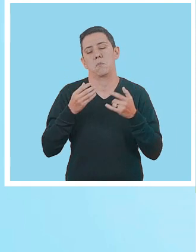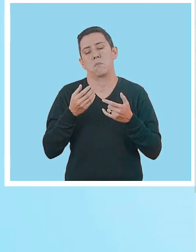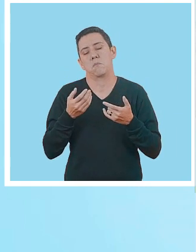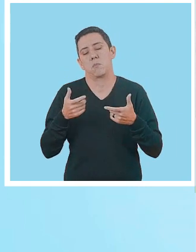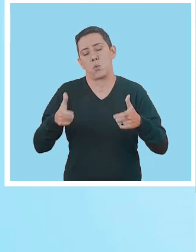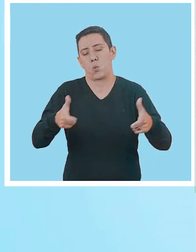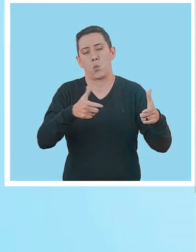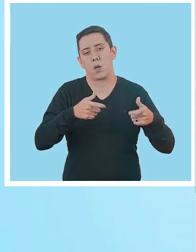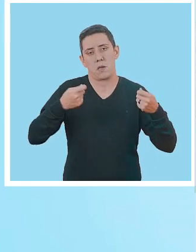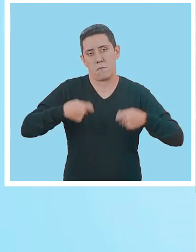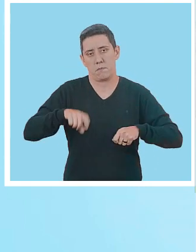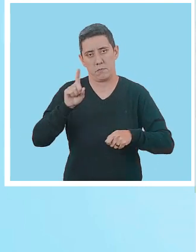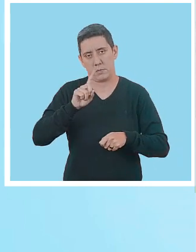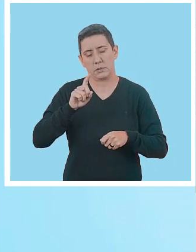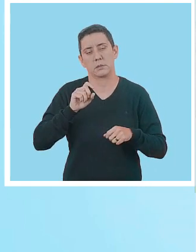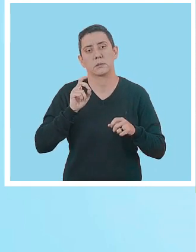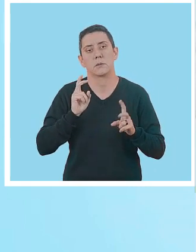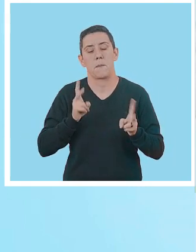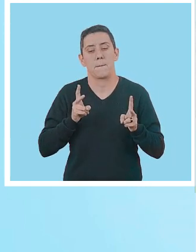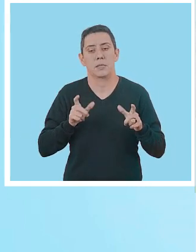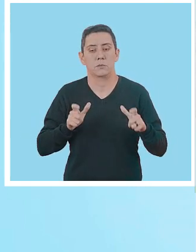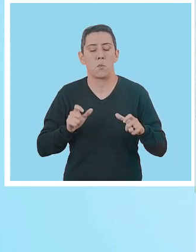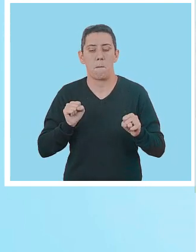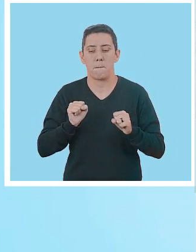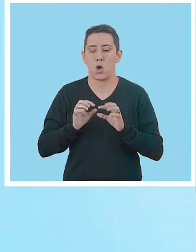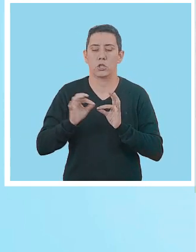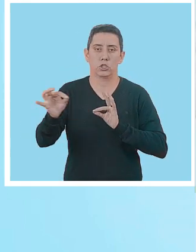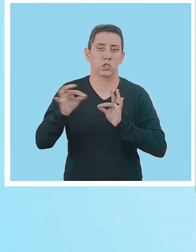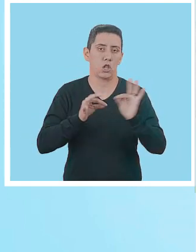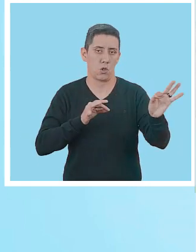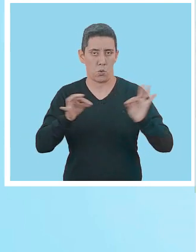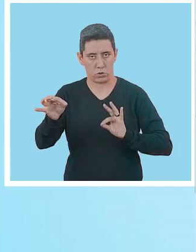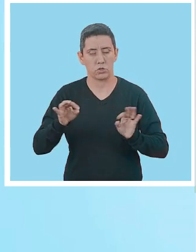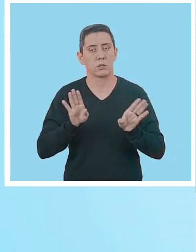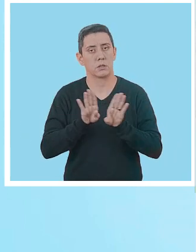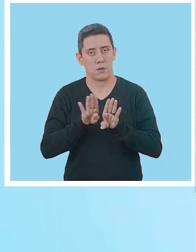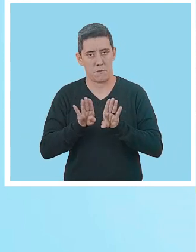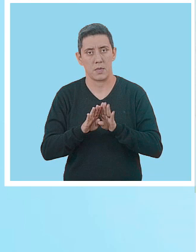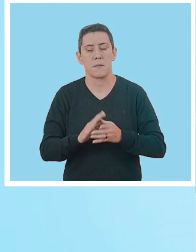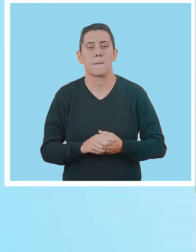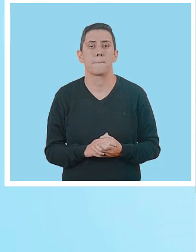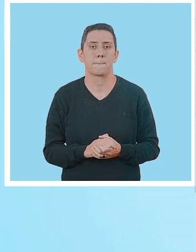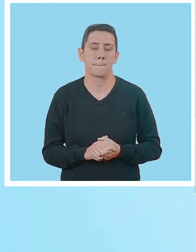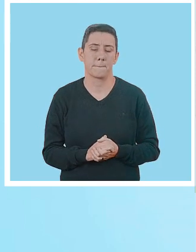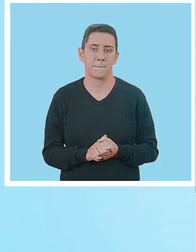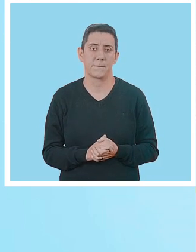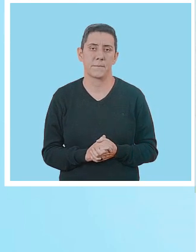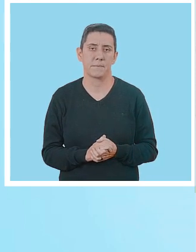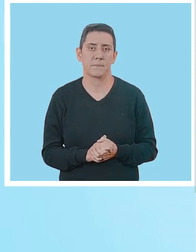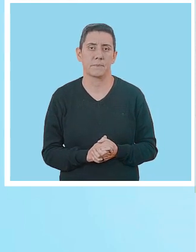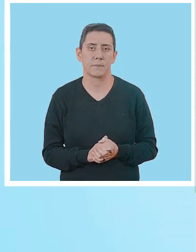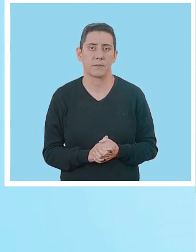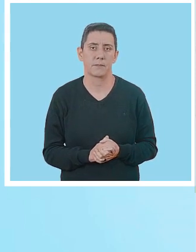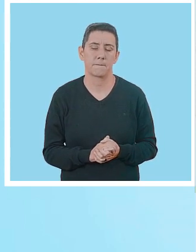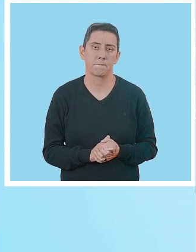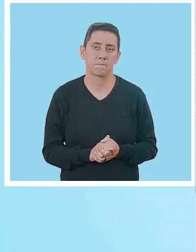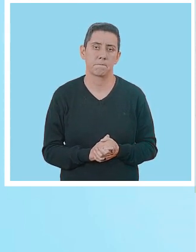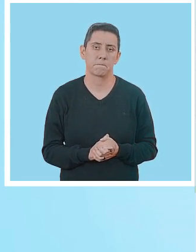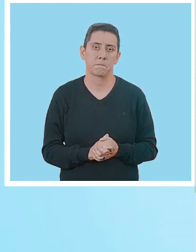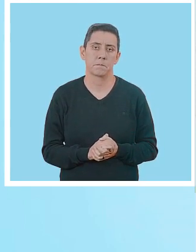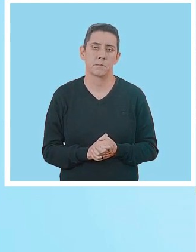mas na mesma dependência do local onde eu tô consumindo eu posso colocar essa Usina em outro local